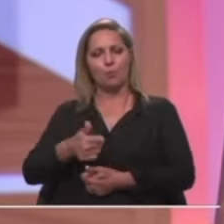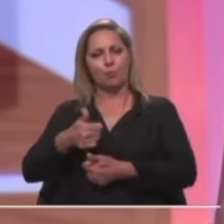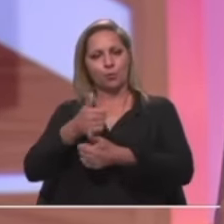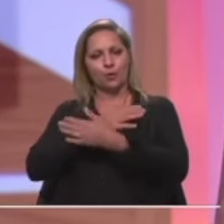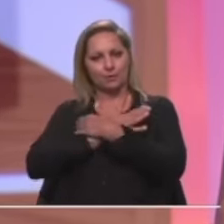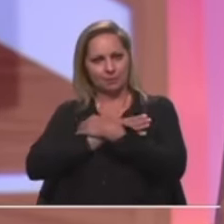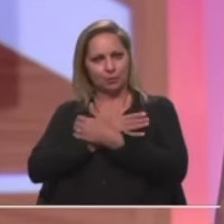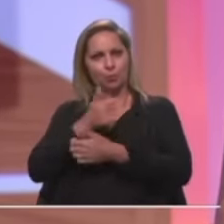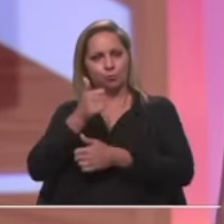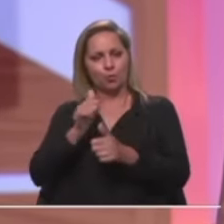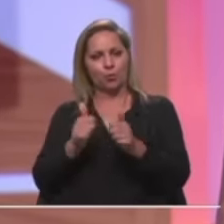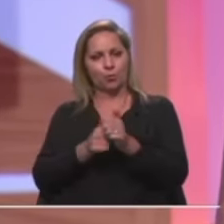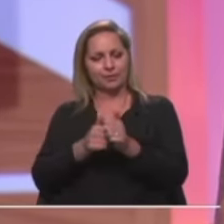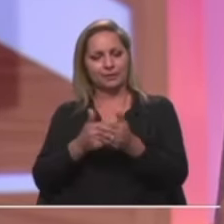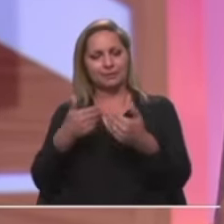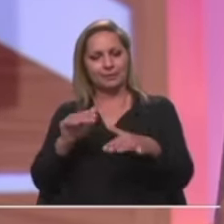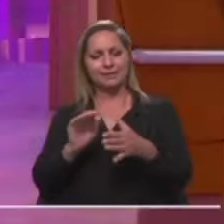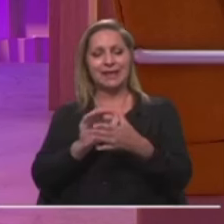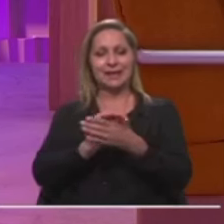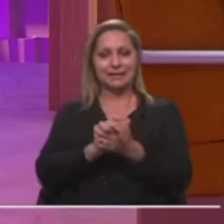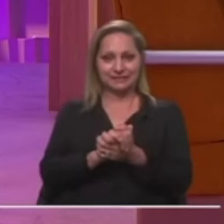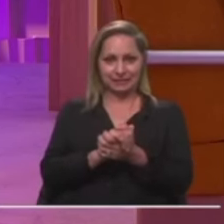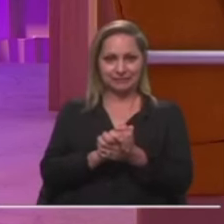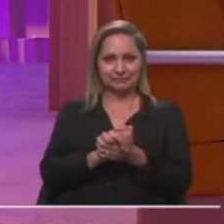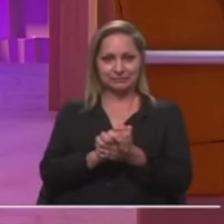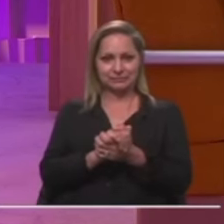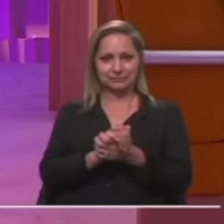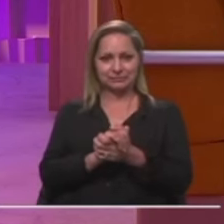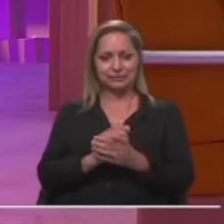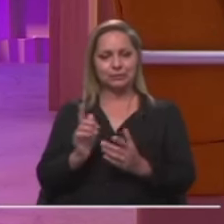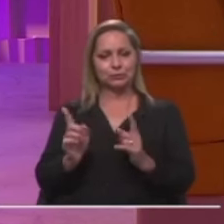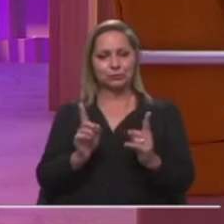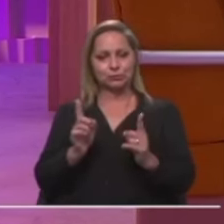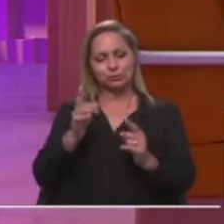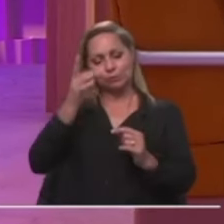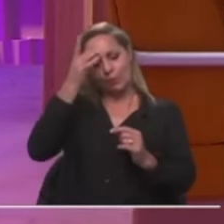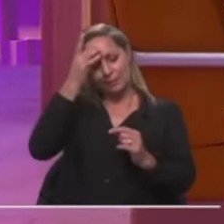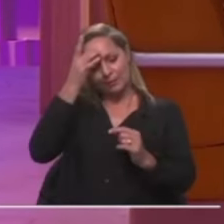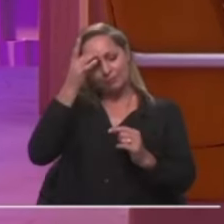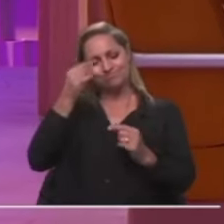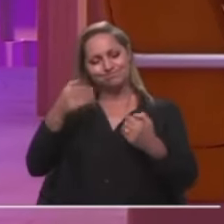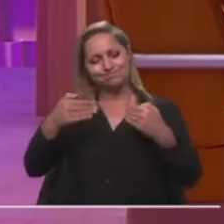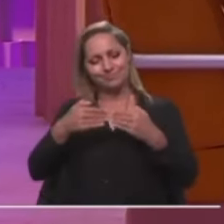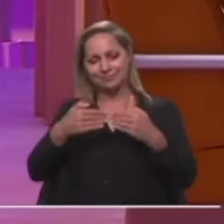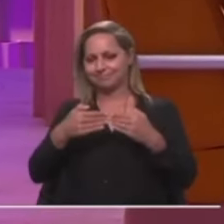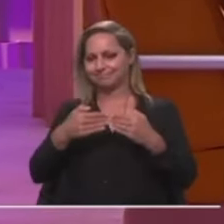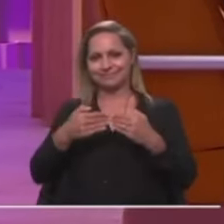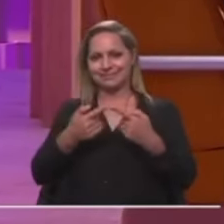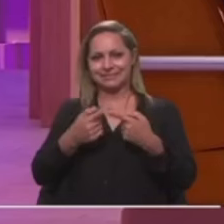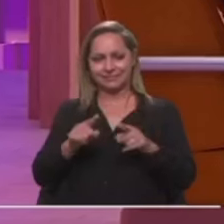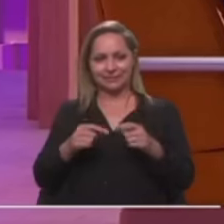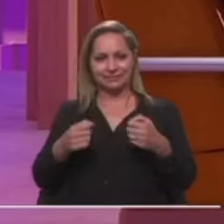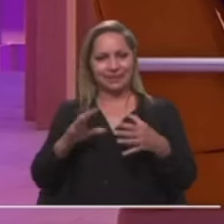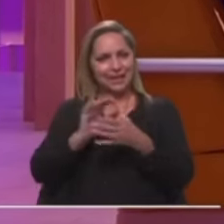companheiro. Enquanto casal, nós temos algumas incompatibilidades graves que não iria resultar enquanto